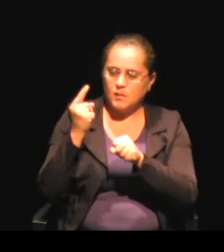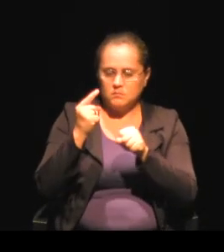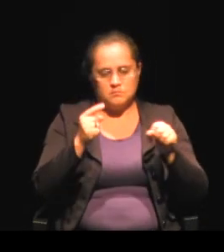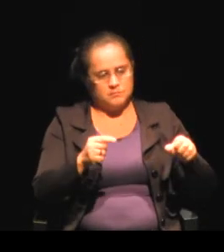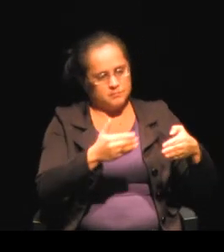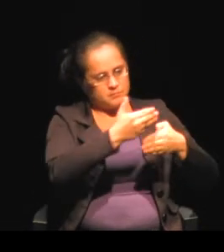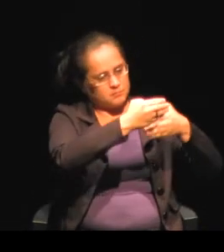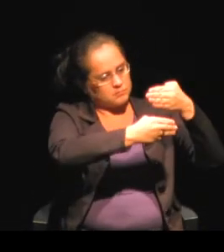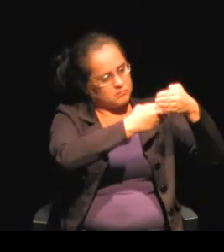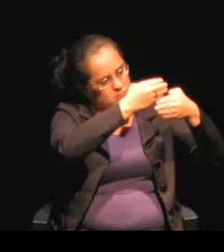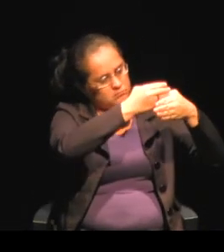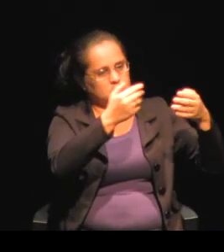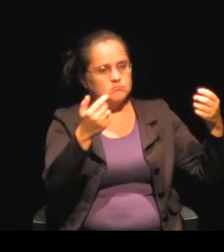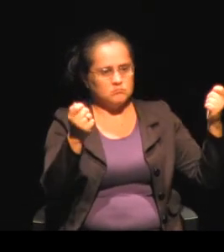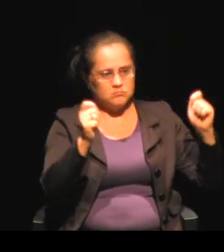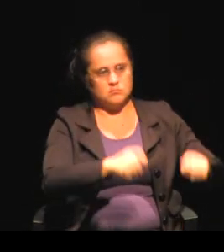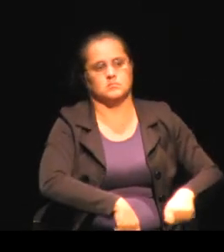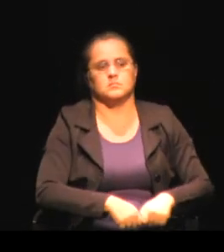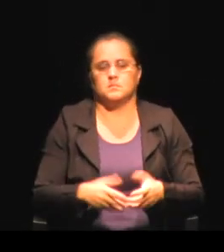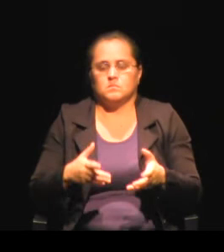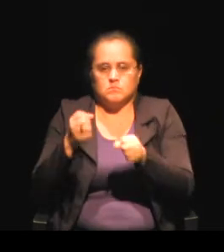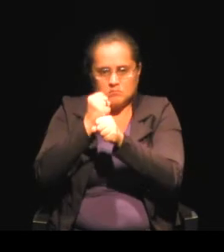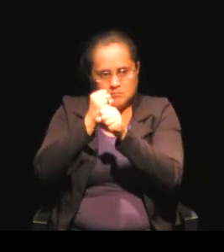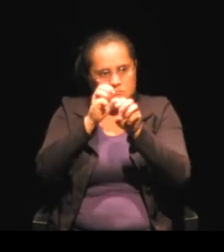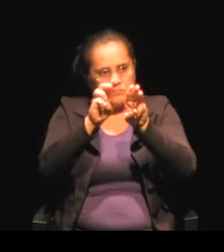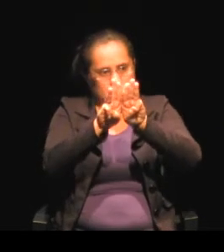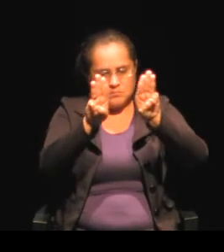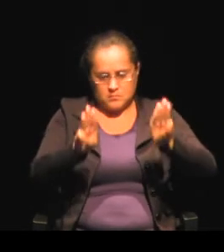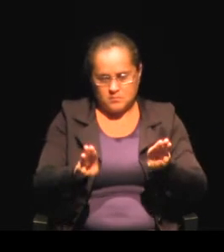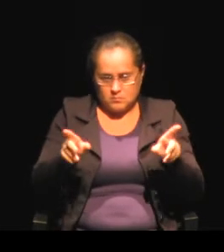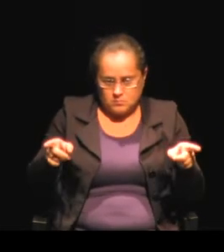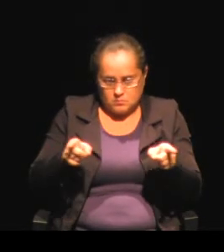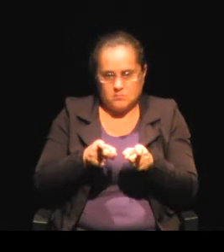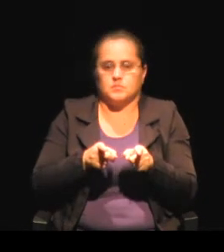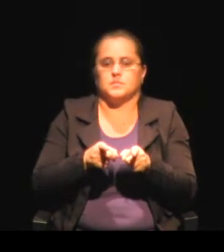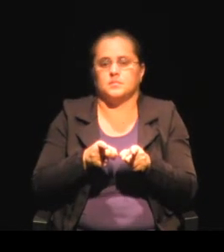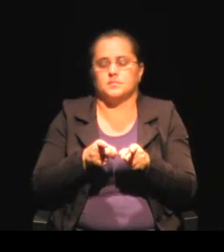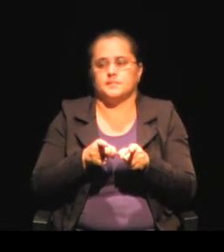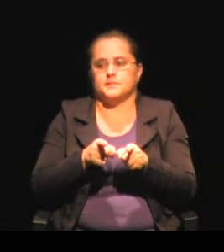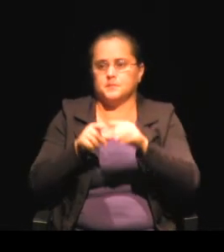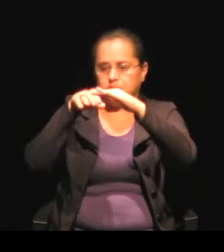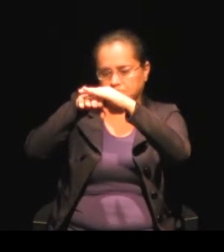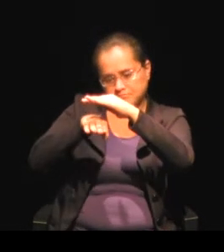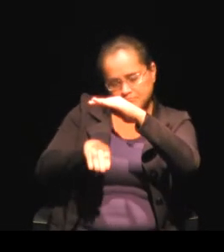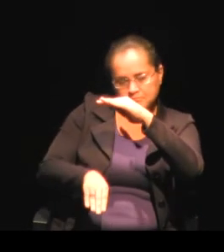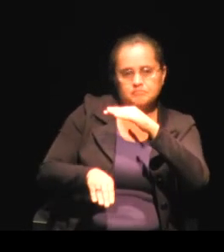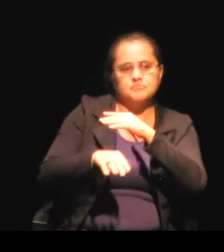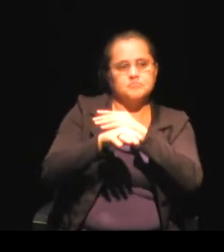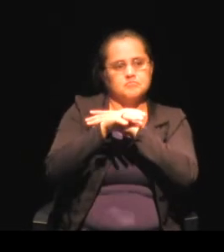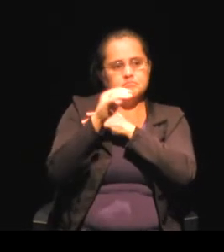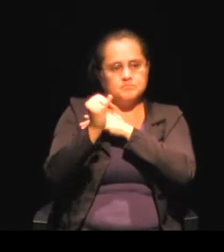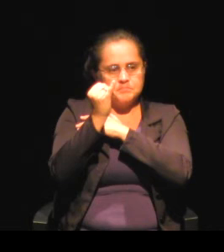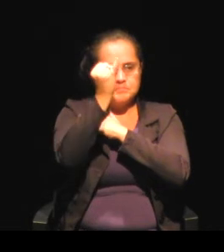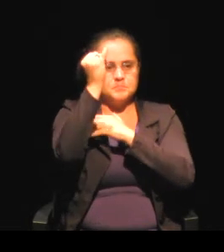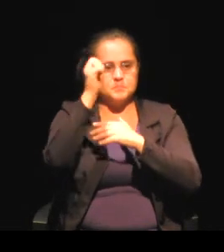aprendia música, escultura, todas as artes e, evidentemente, também a evangelização. Isso tudo ameaçou,